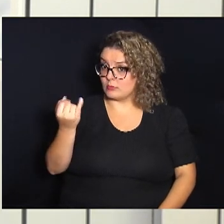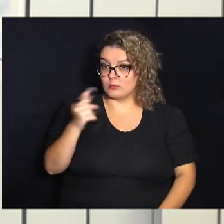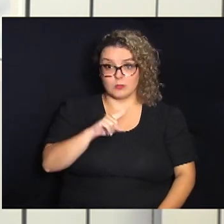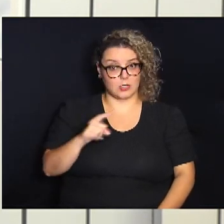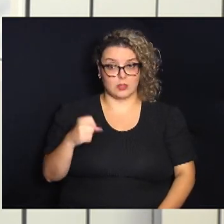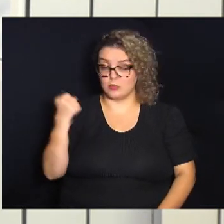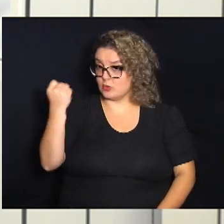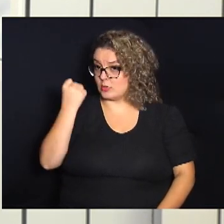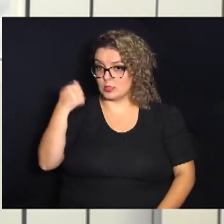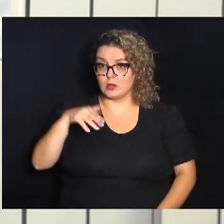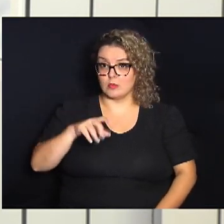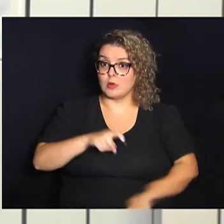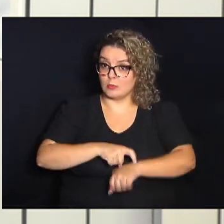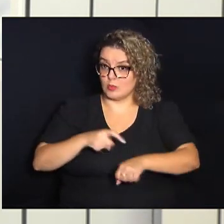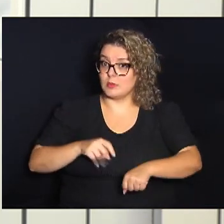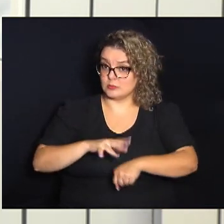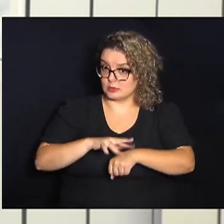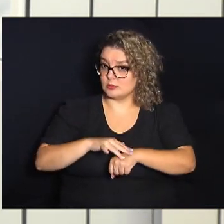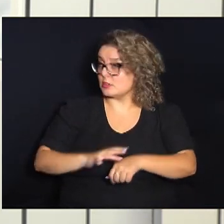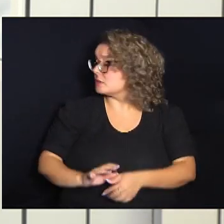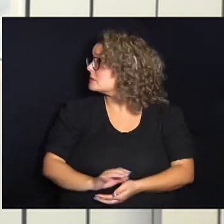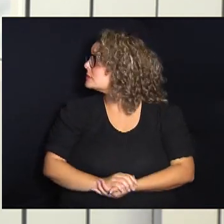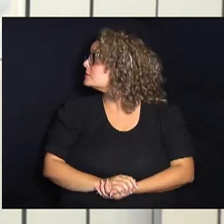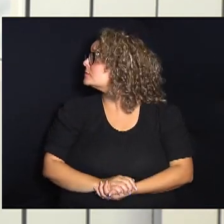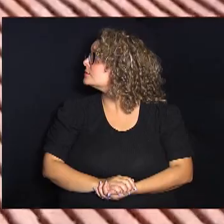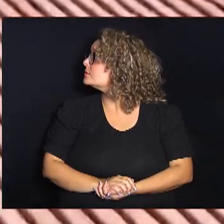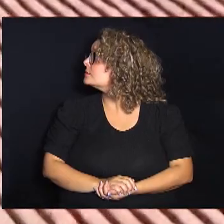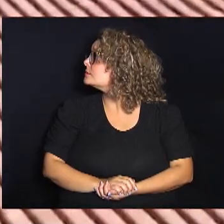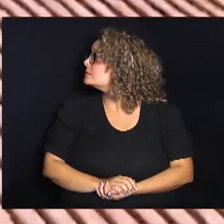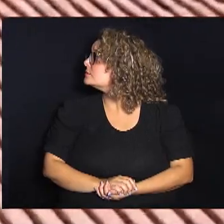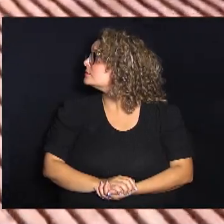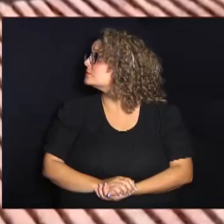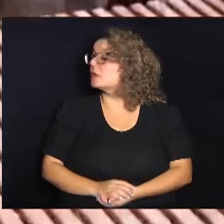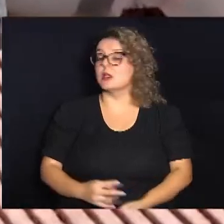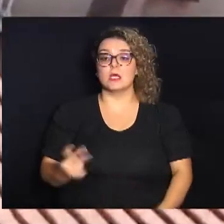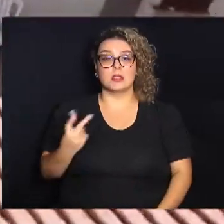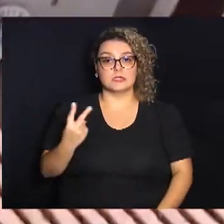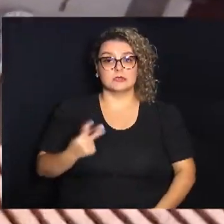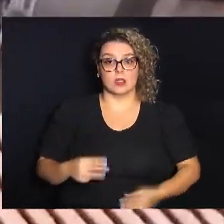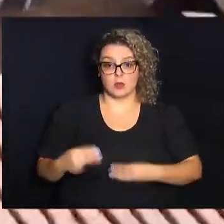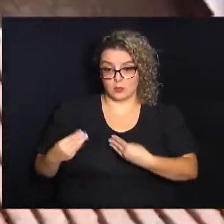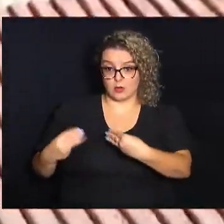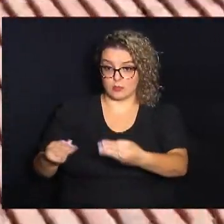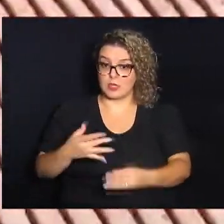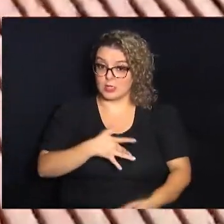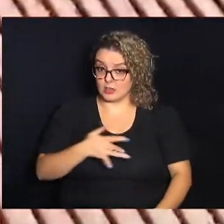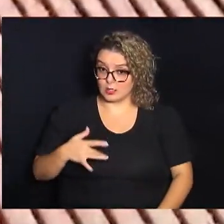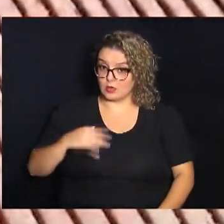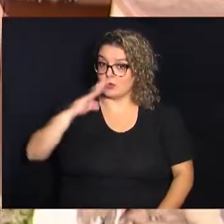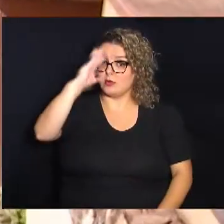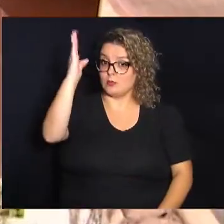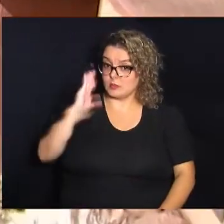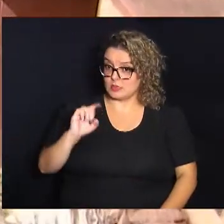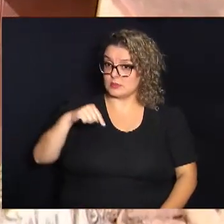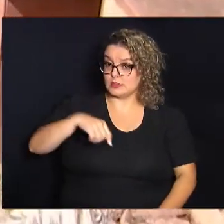agravar o quadro da doença. Segundo o Ministério da Saúde, o Brasil terá neste